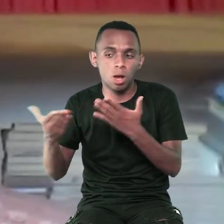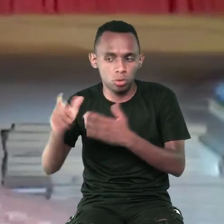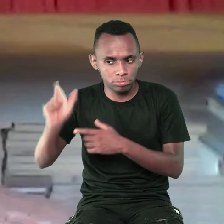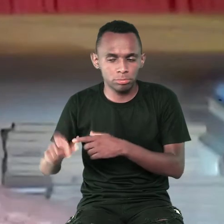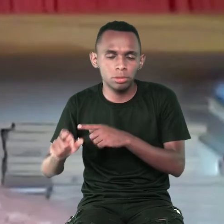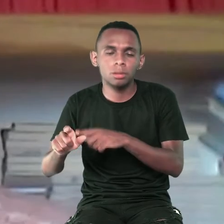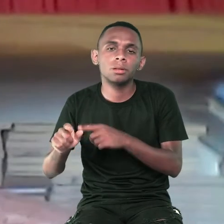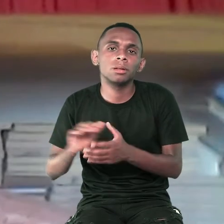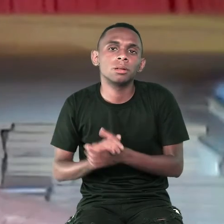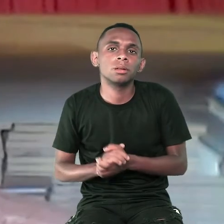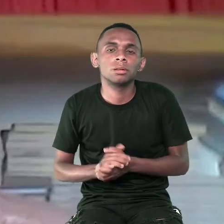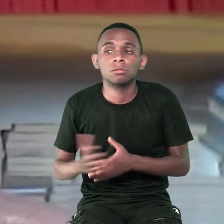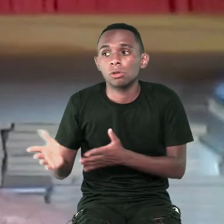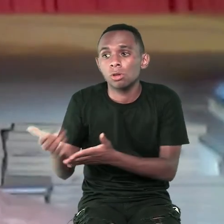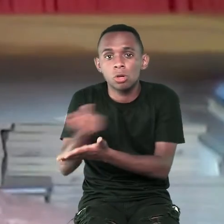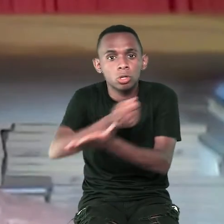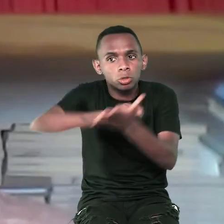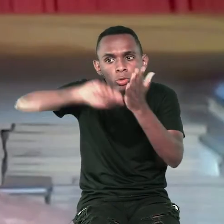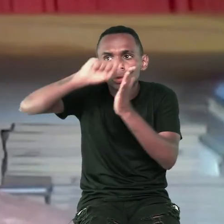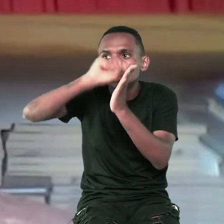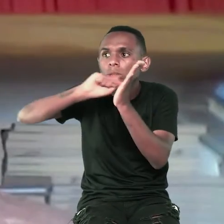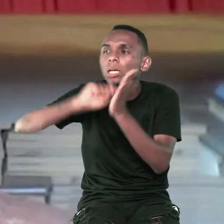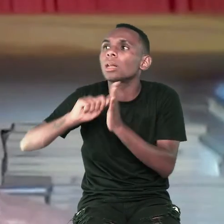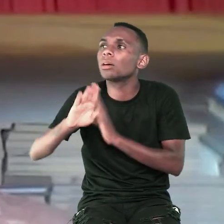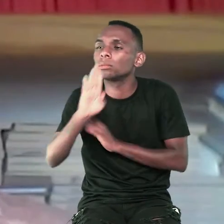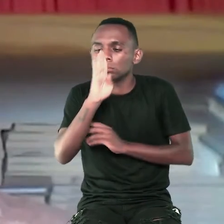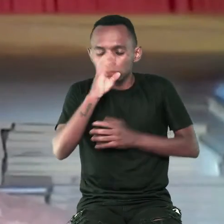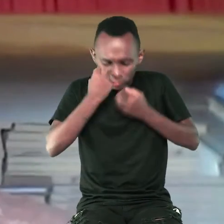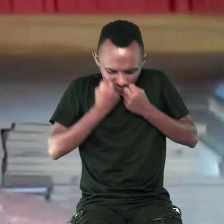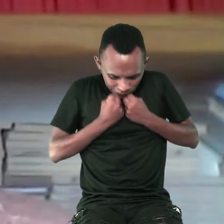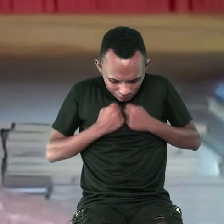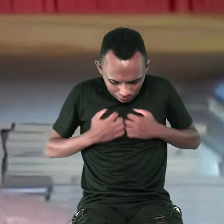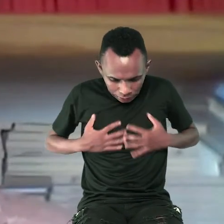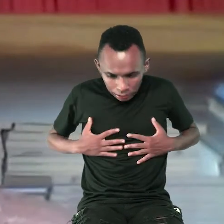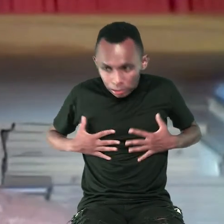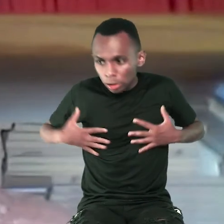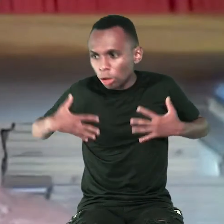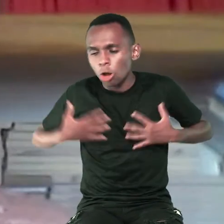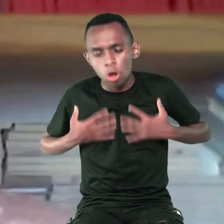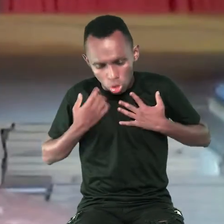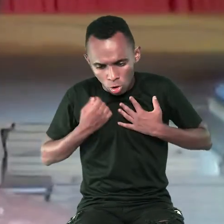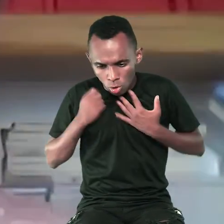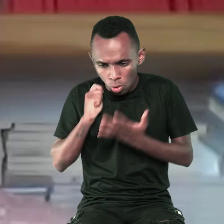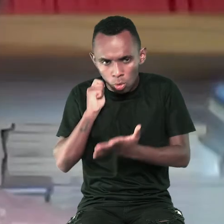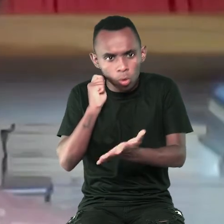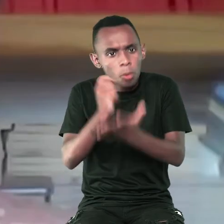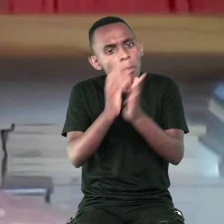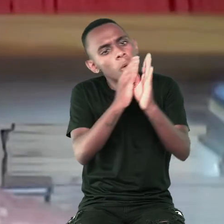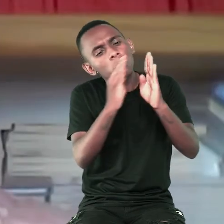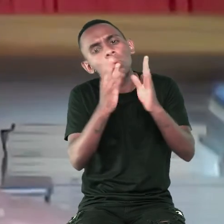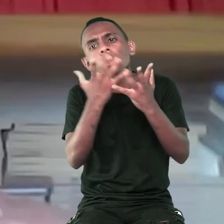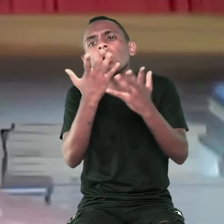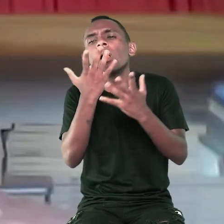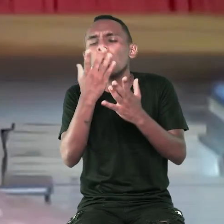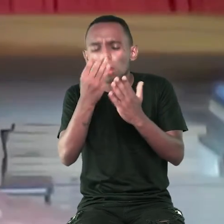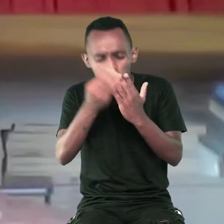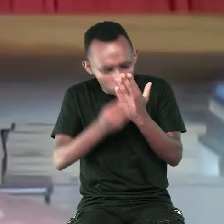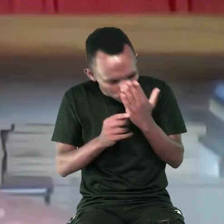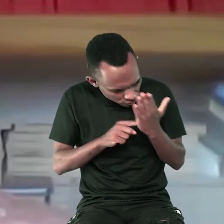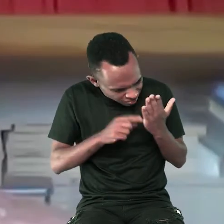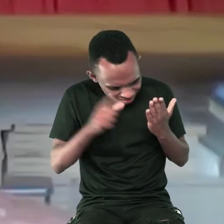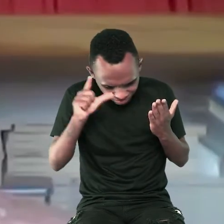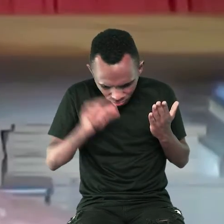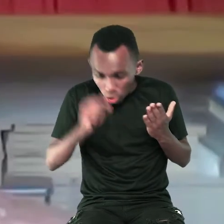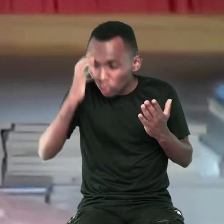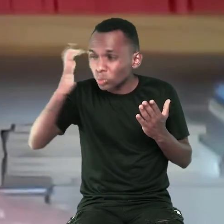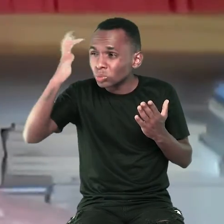Cássia se apodera dos escritos como quem engole os silêncios de si mesma. Quando comprou o sebo nessa Rua da Lapa, pequenos eram os sonhos,